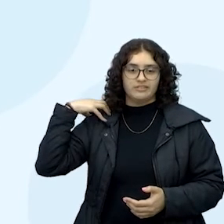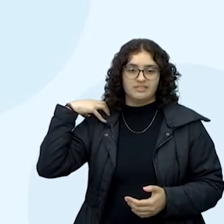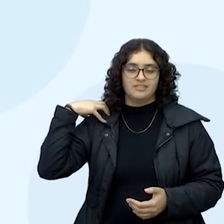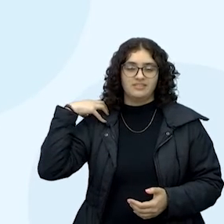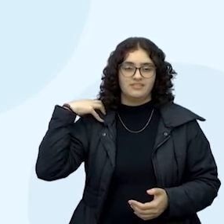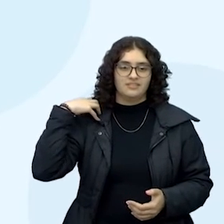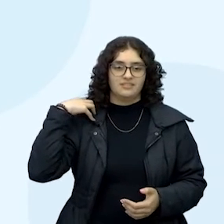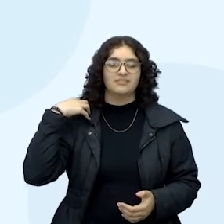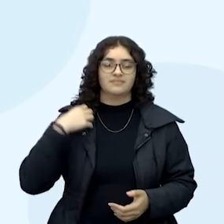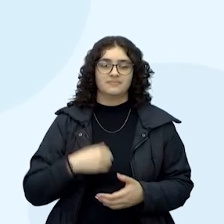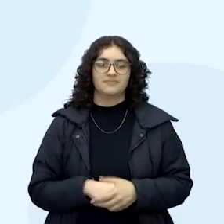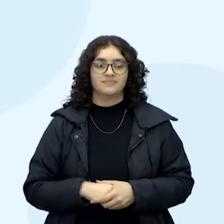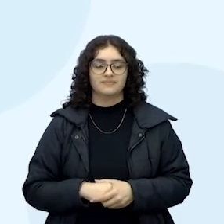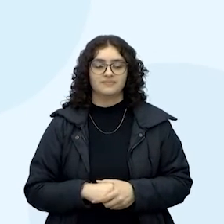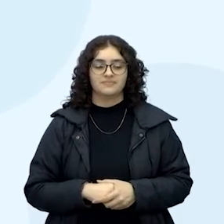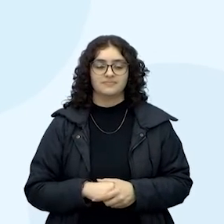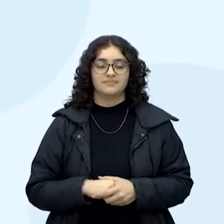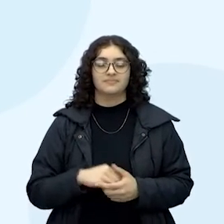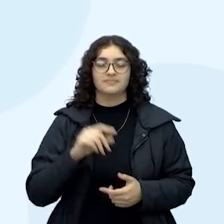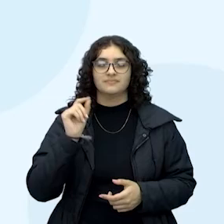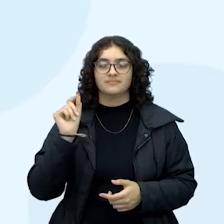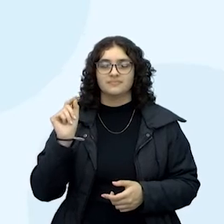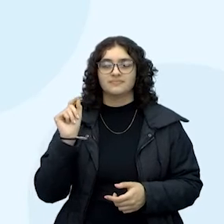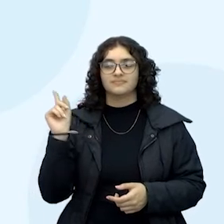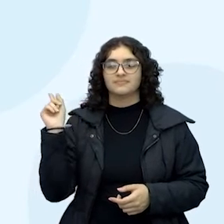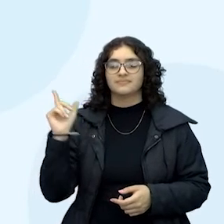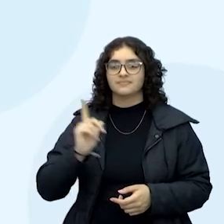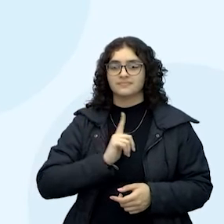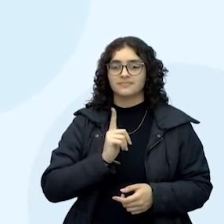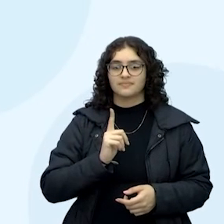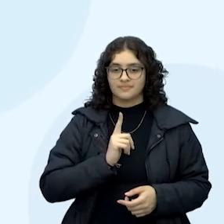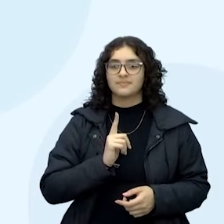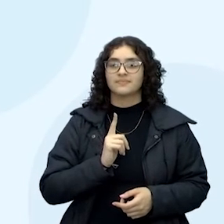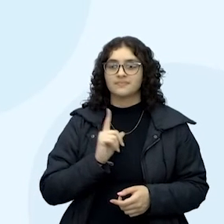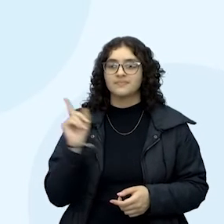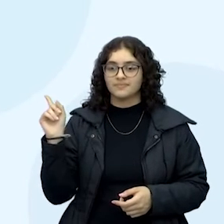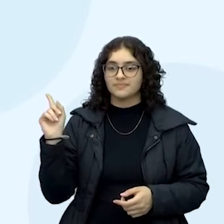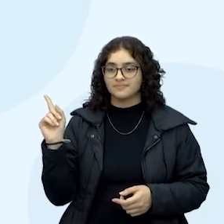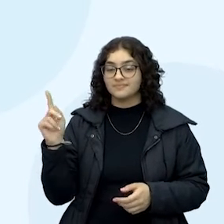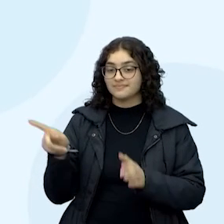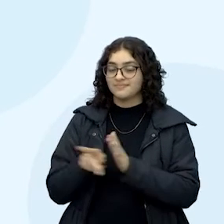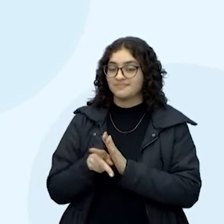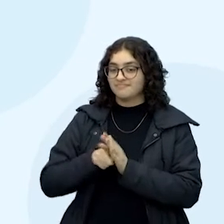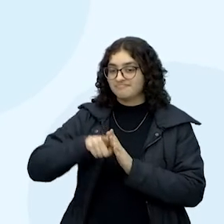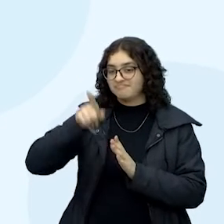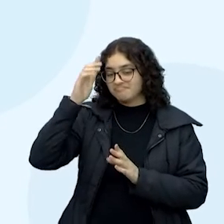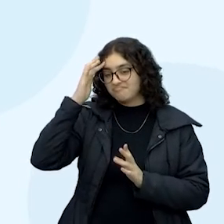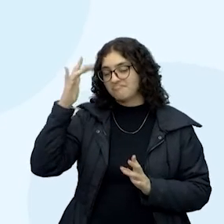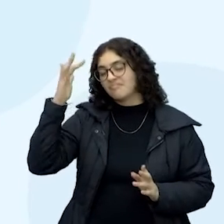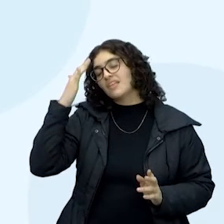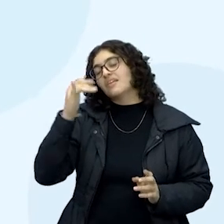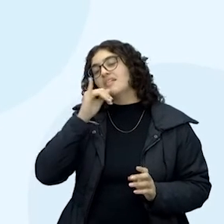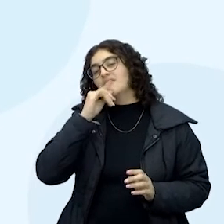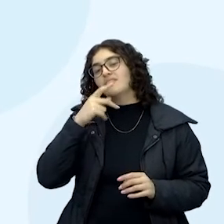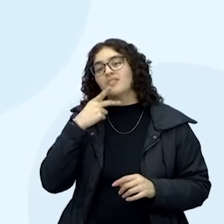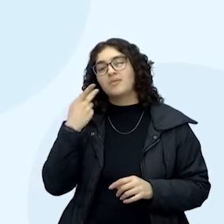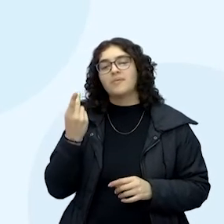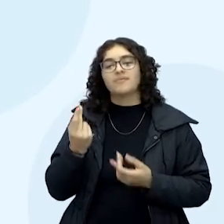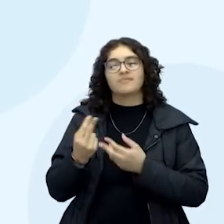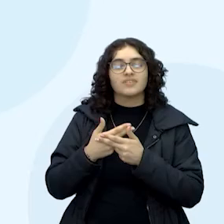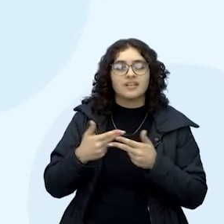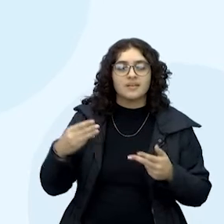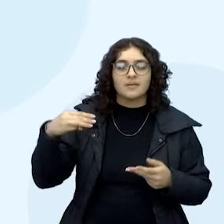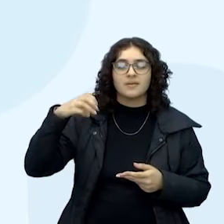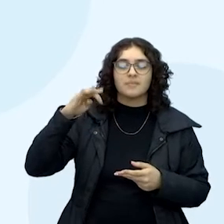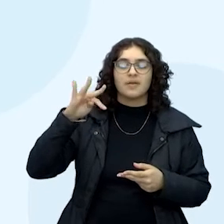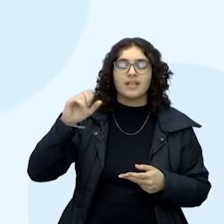se dedicou a alguns temas específicos aí na sua carreira de filósofo, Então ele falou sobre metafísica,